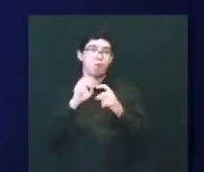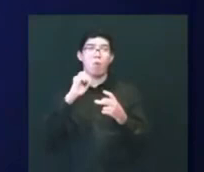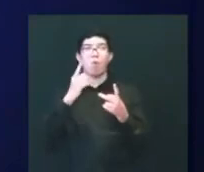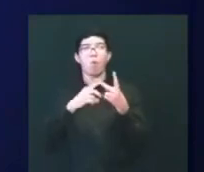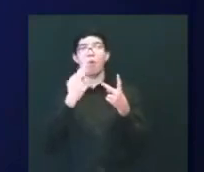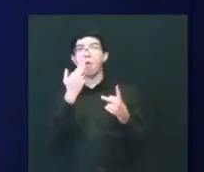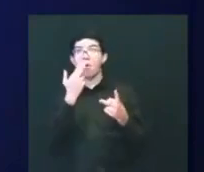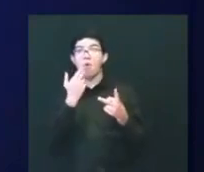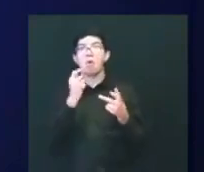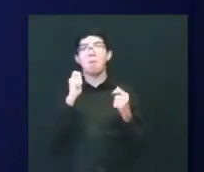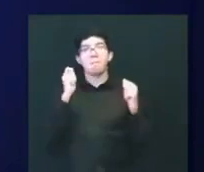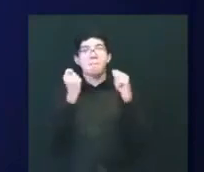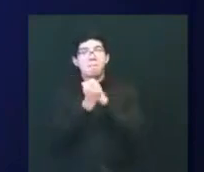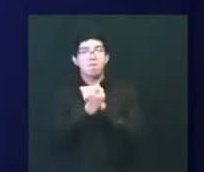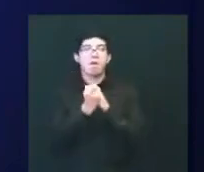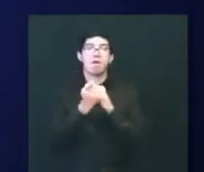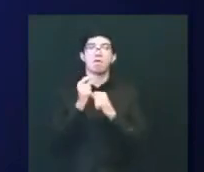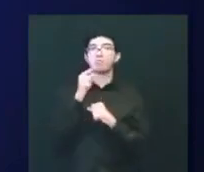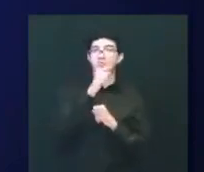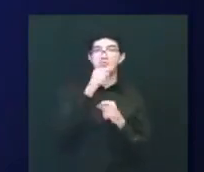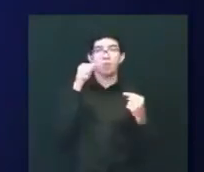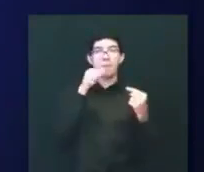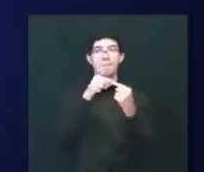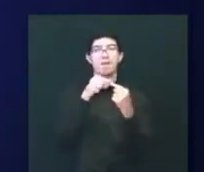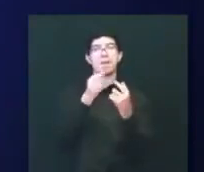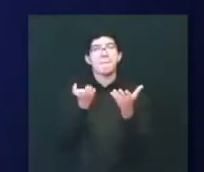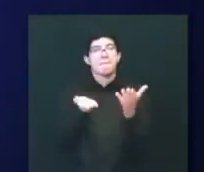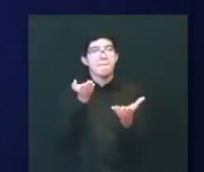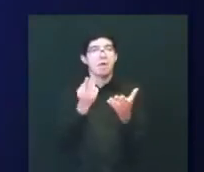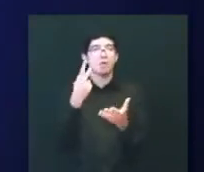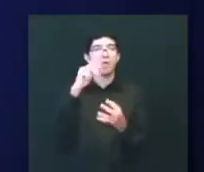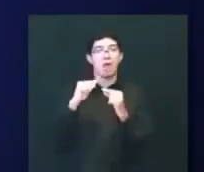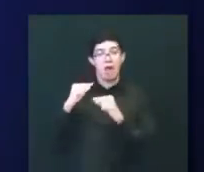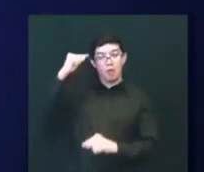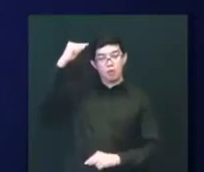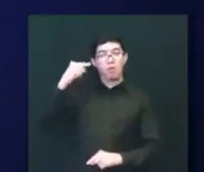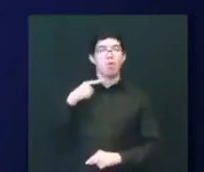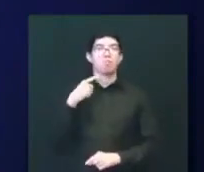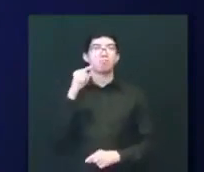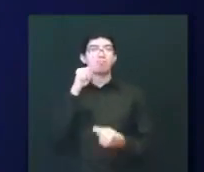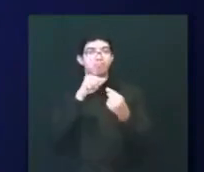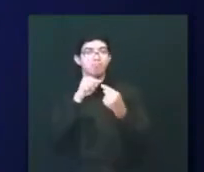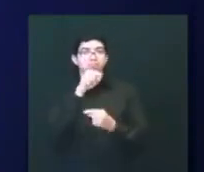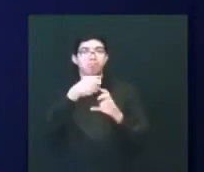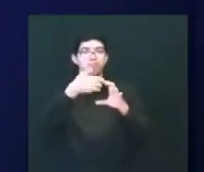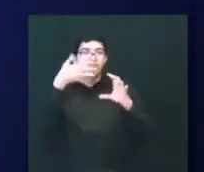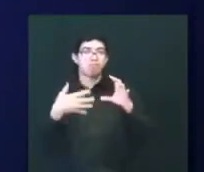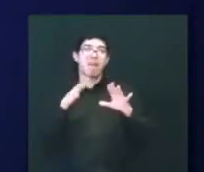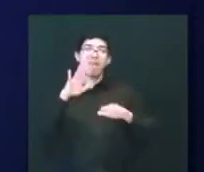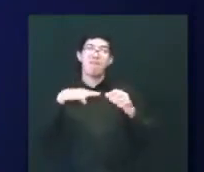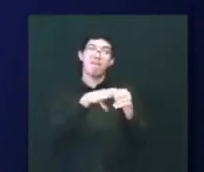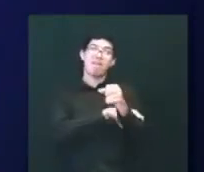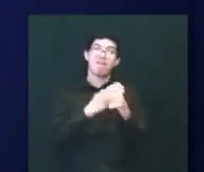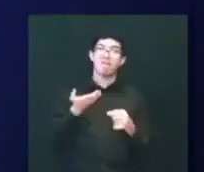ele ajeitar para o seu peso, para a sua altura, ajeitar bem direitinho as suas necessidades. E até vendo outros problemas, né? Porque, às vezes, a gente tem pressão alta,